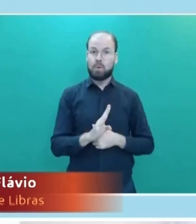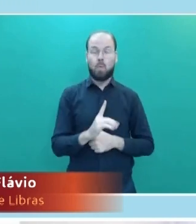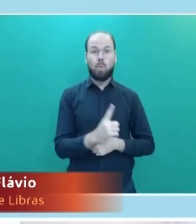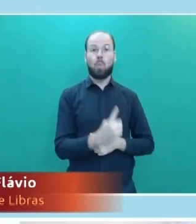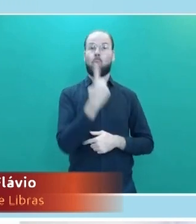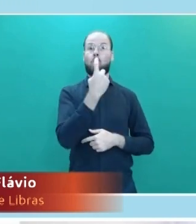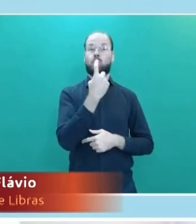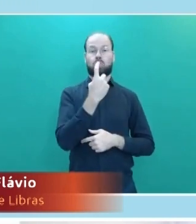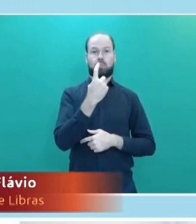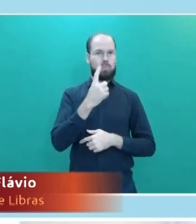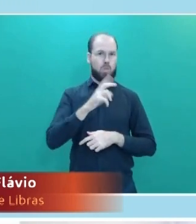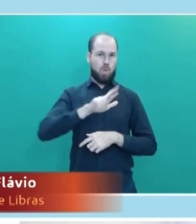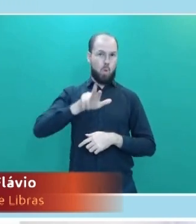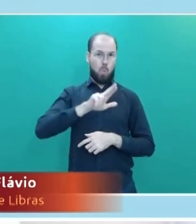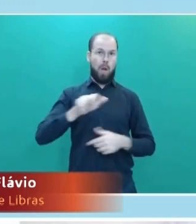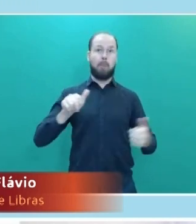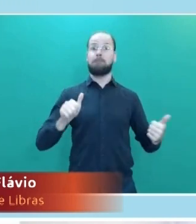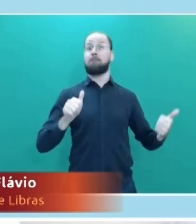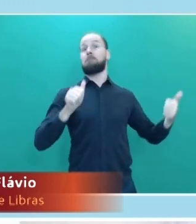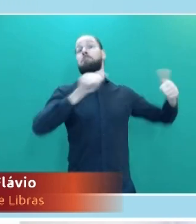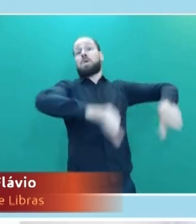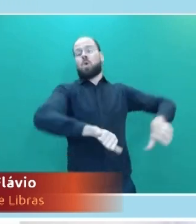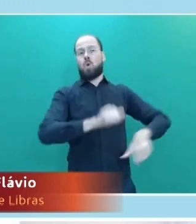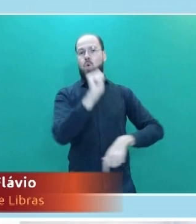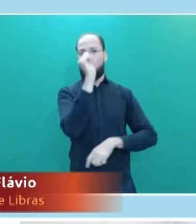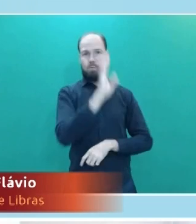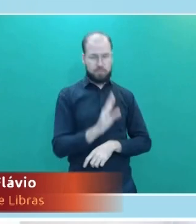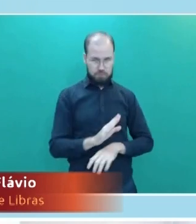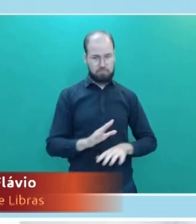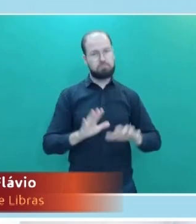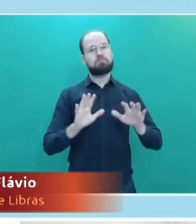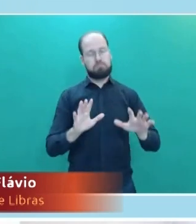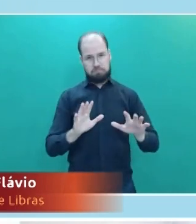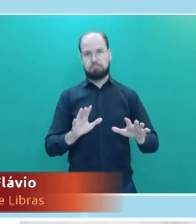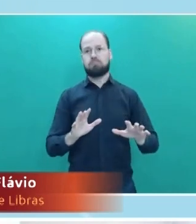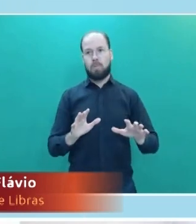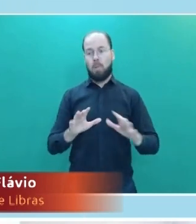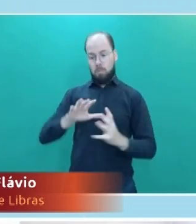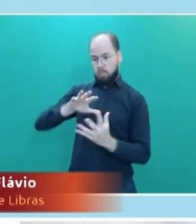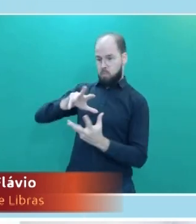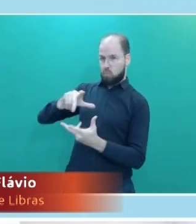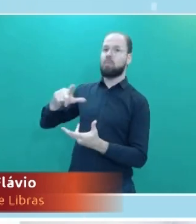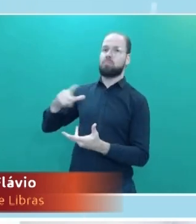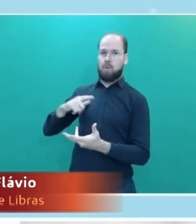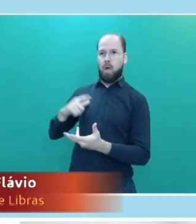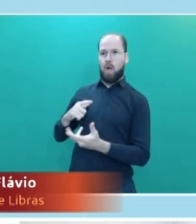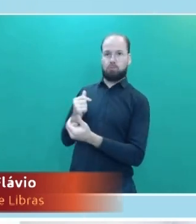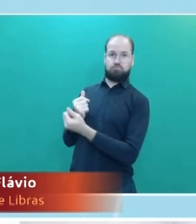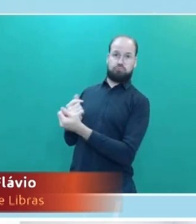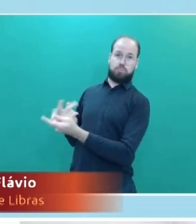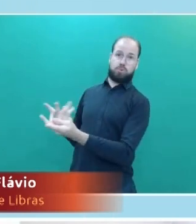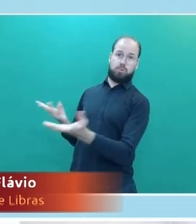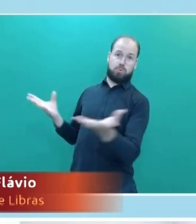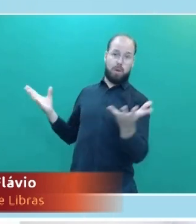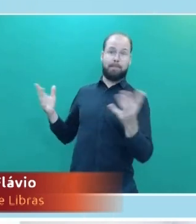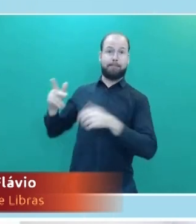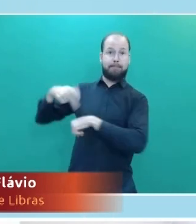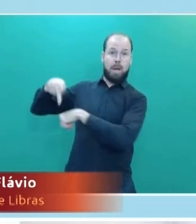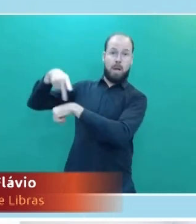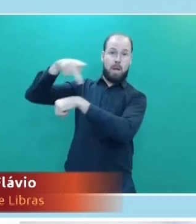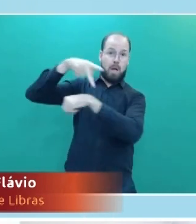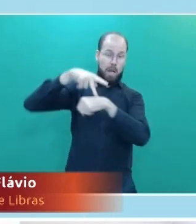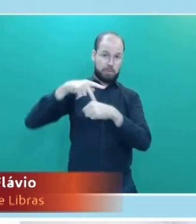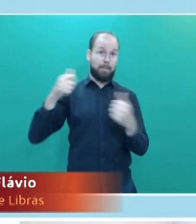o pior. Em alguns aspectos, ele é um dos melhores, é bom que se diz, porque ele